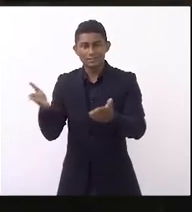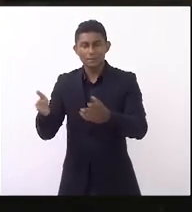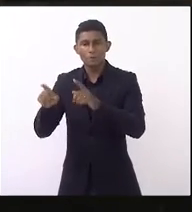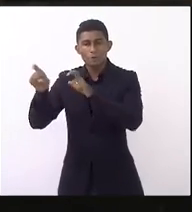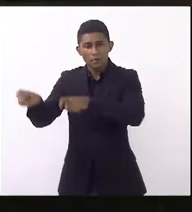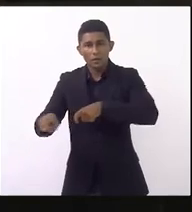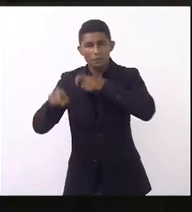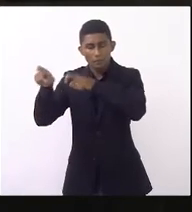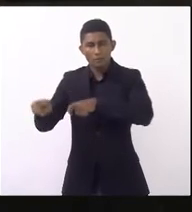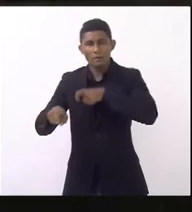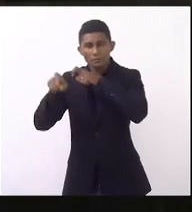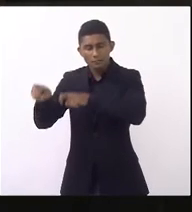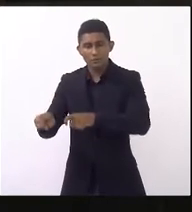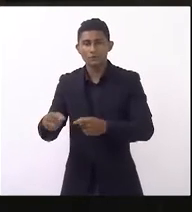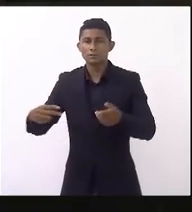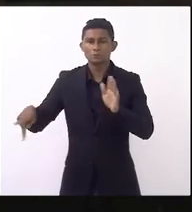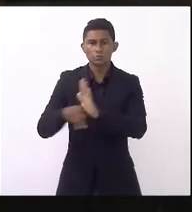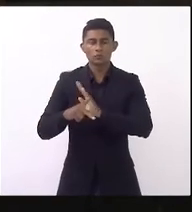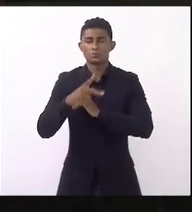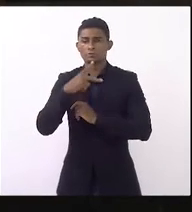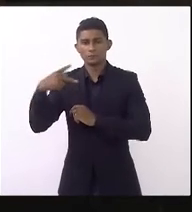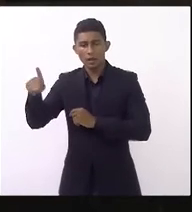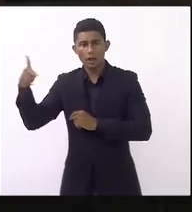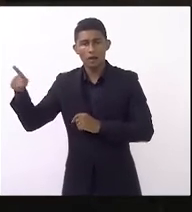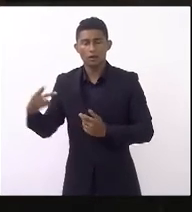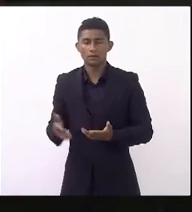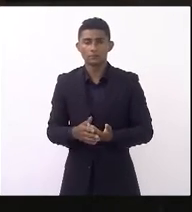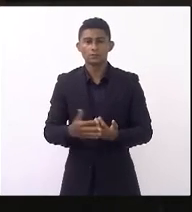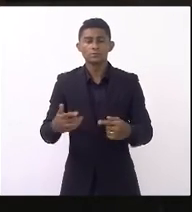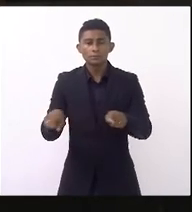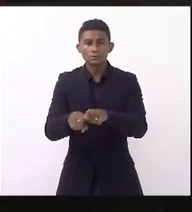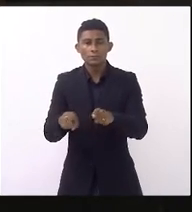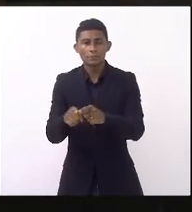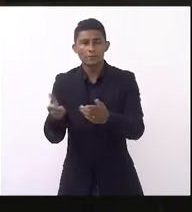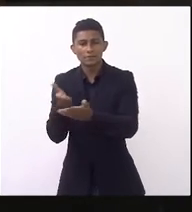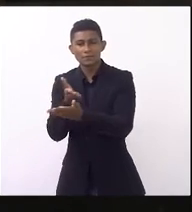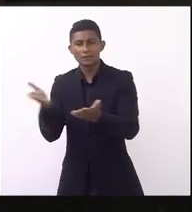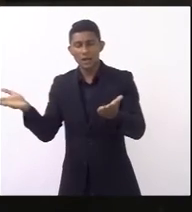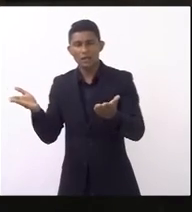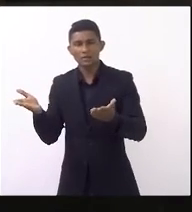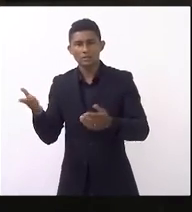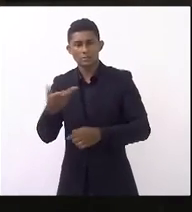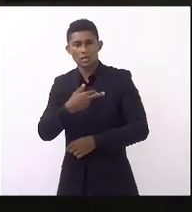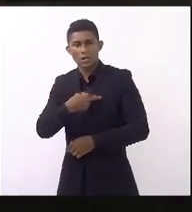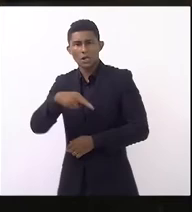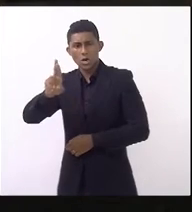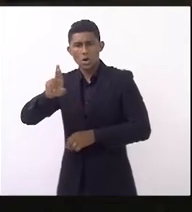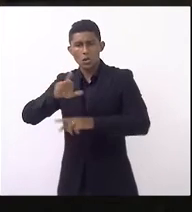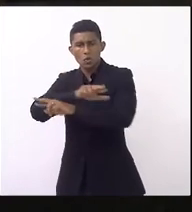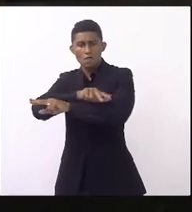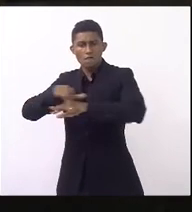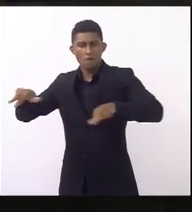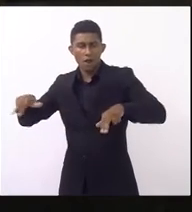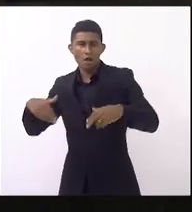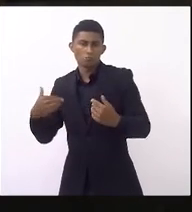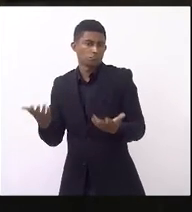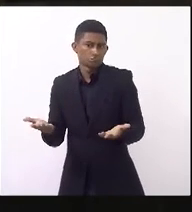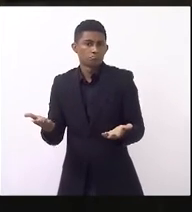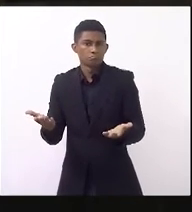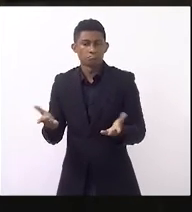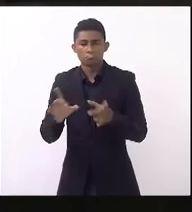agricultura agroecológica, também a prática dos ritos das comunidades tradicionais, os